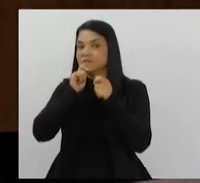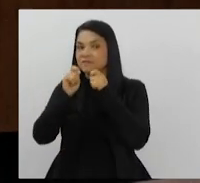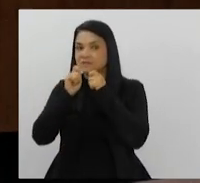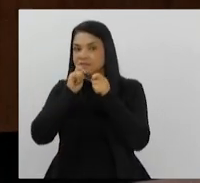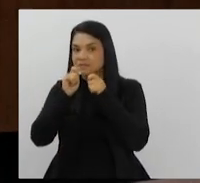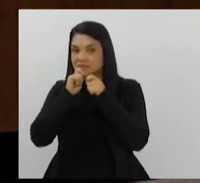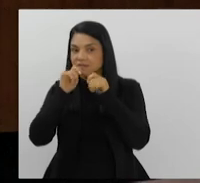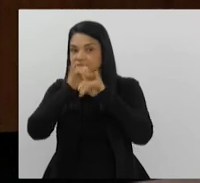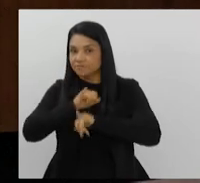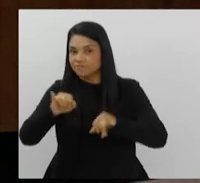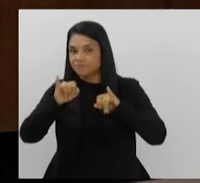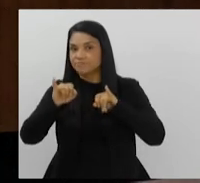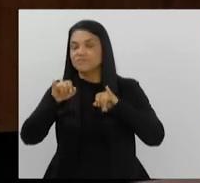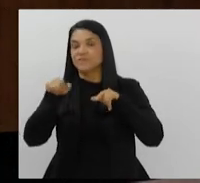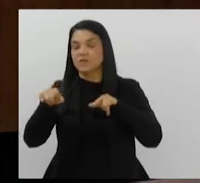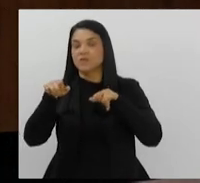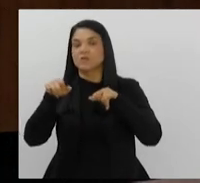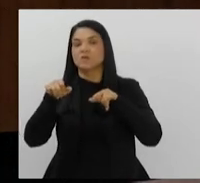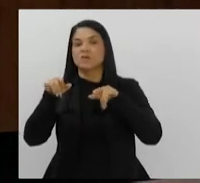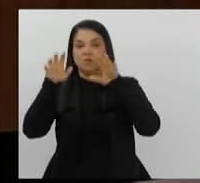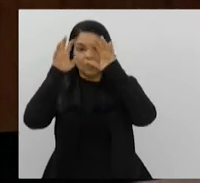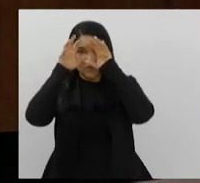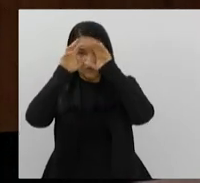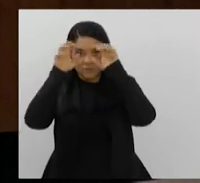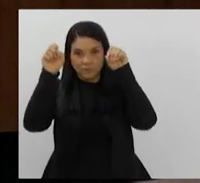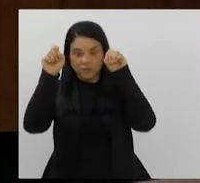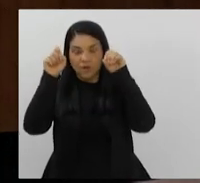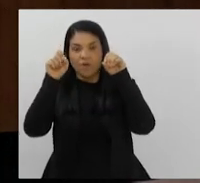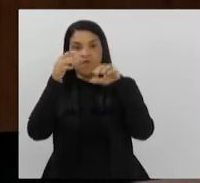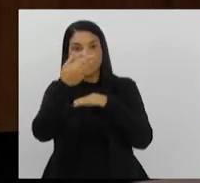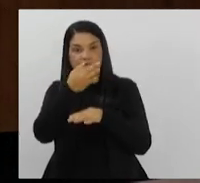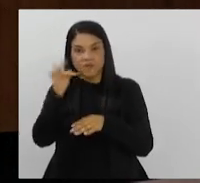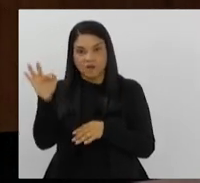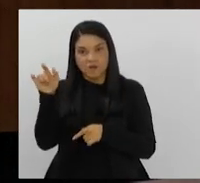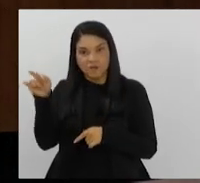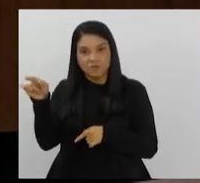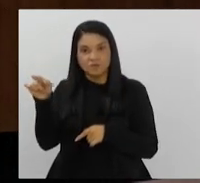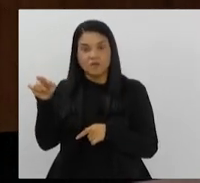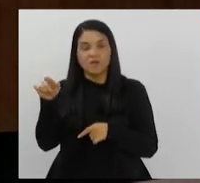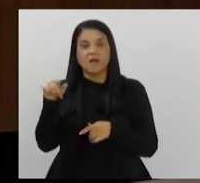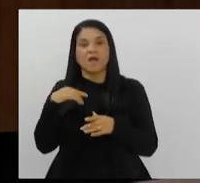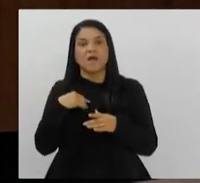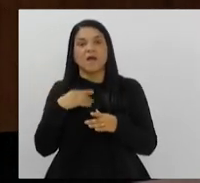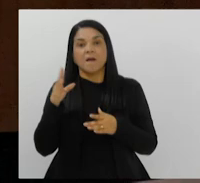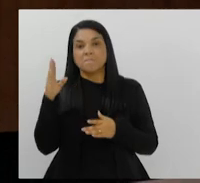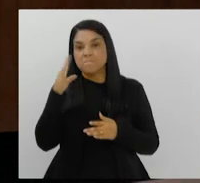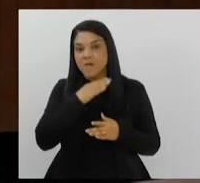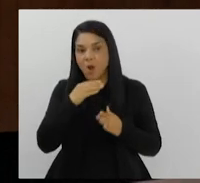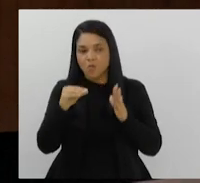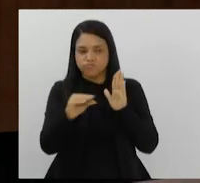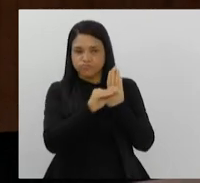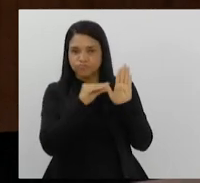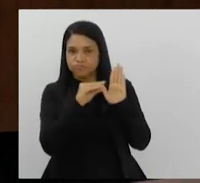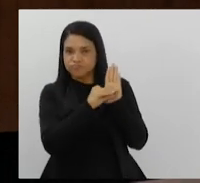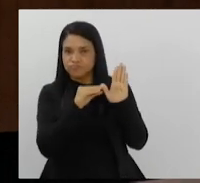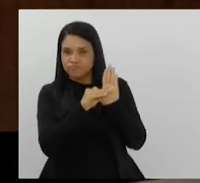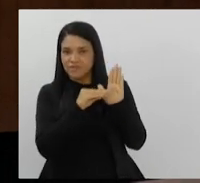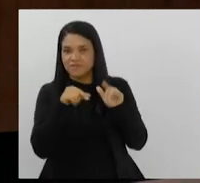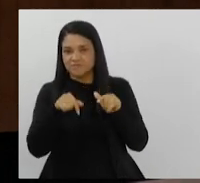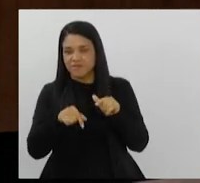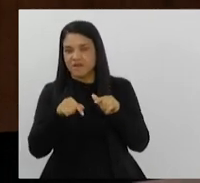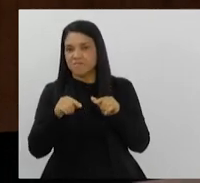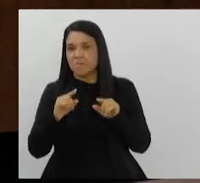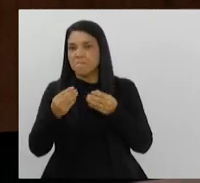a manifestação do Supremo Tribunal Federal, da má utilização de emendas para garantir apoio político na Casa Legislativa. Não há